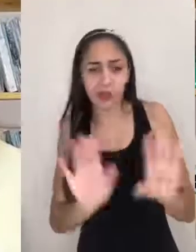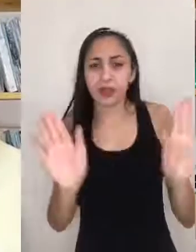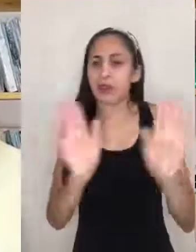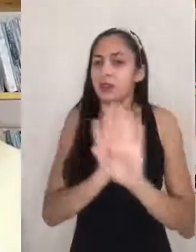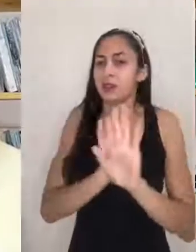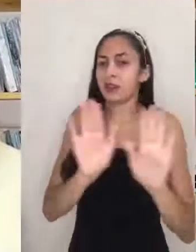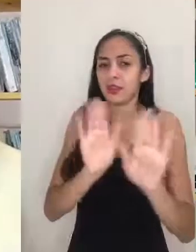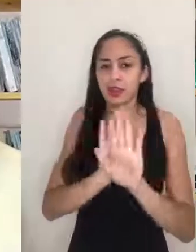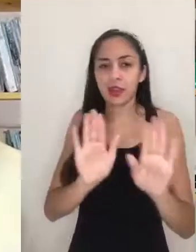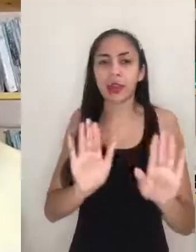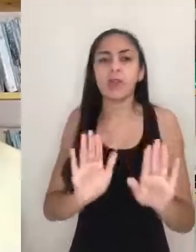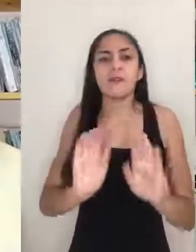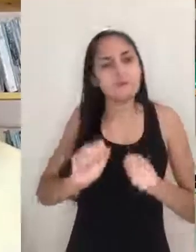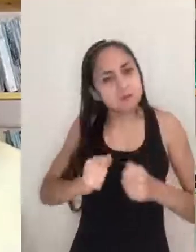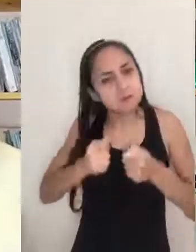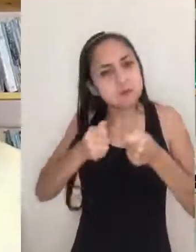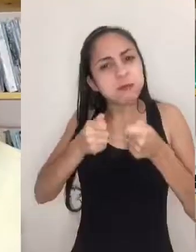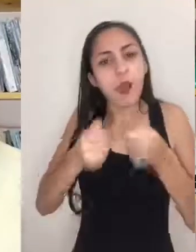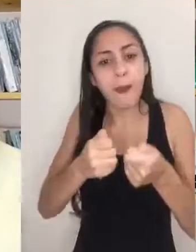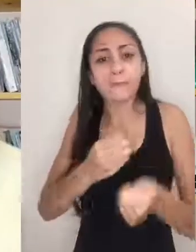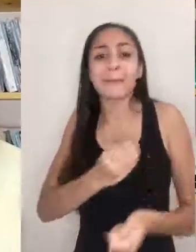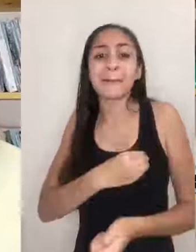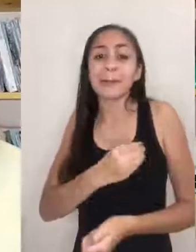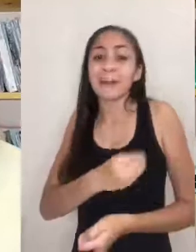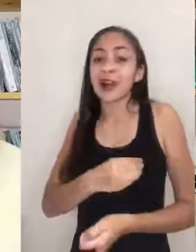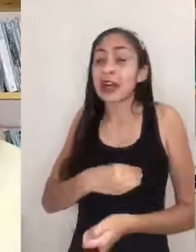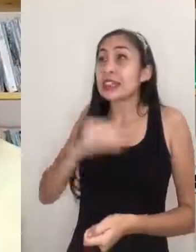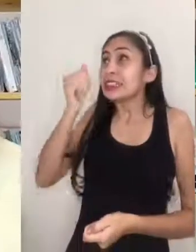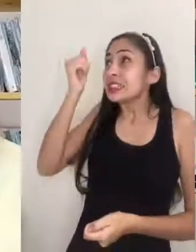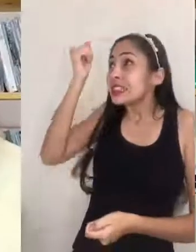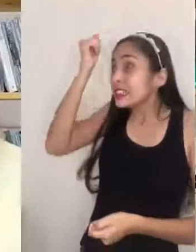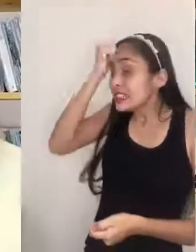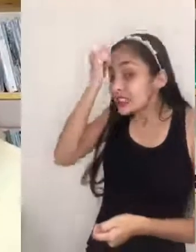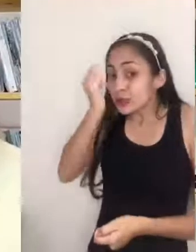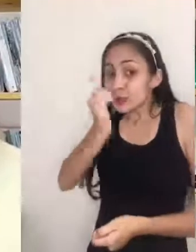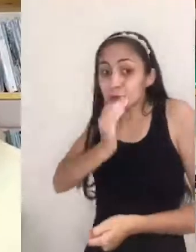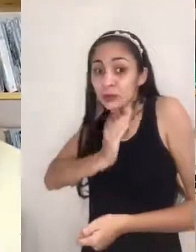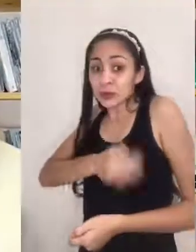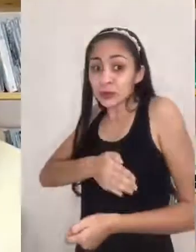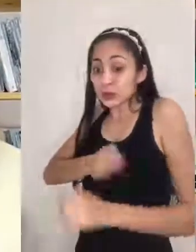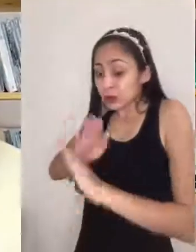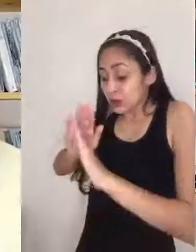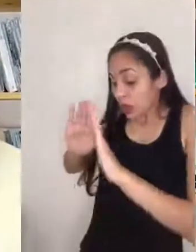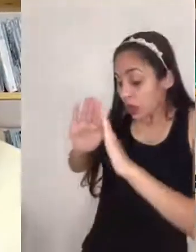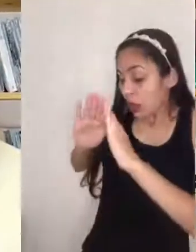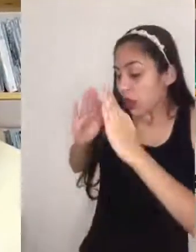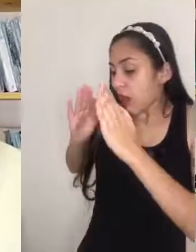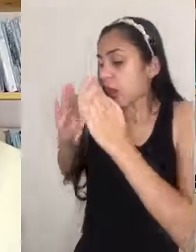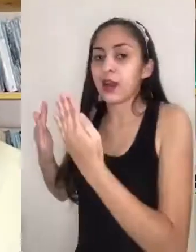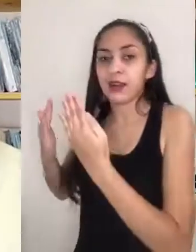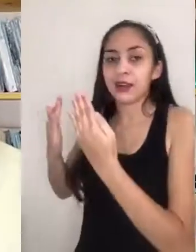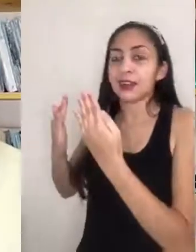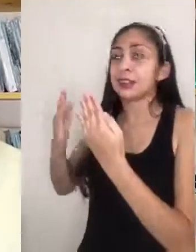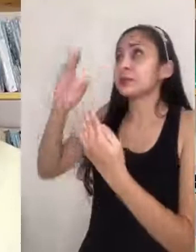que você se arrependa dos seus pecados e volte o seu coração e a sua vida para